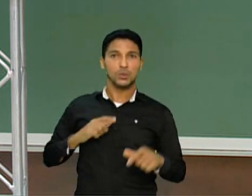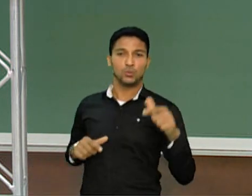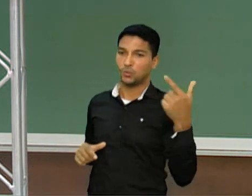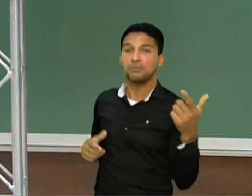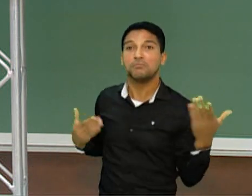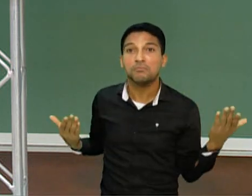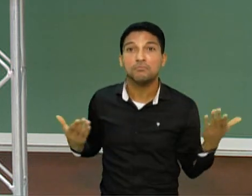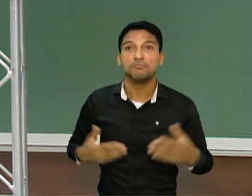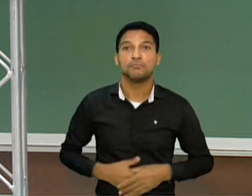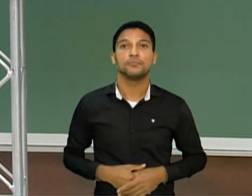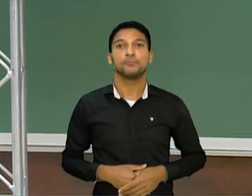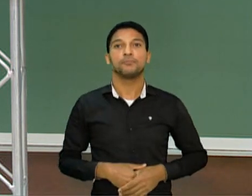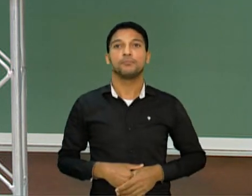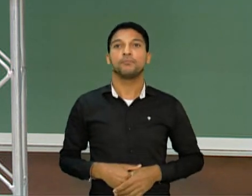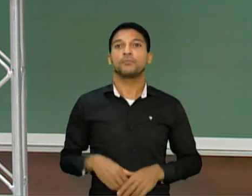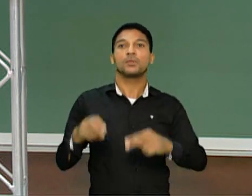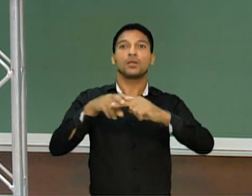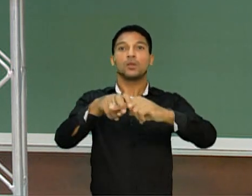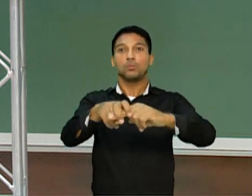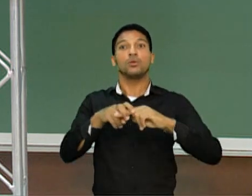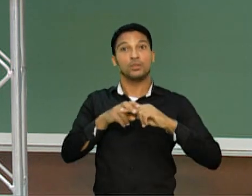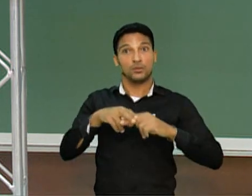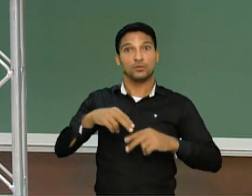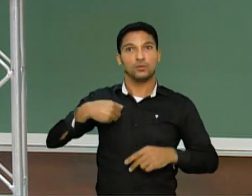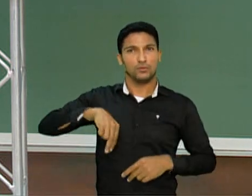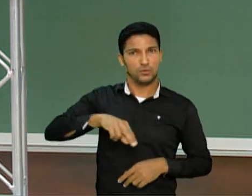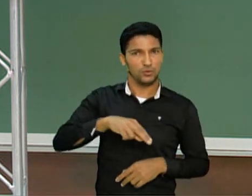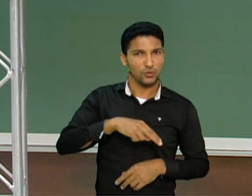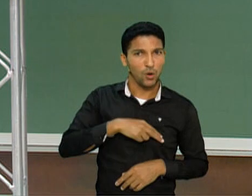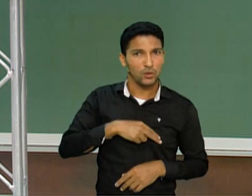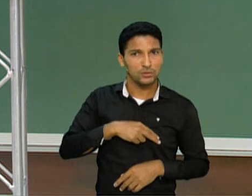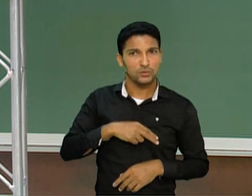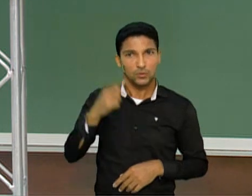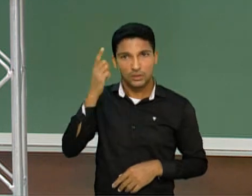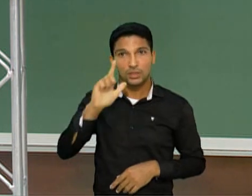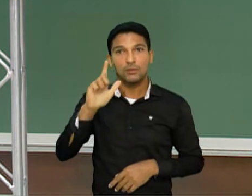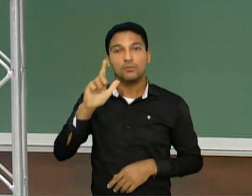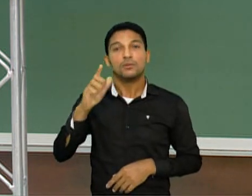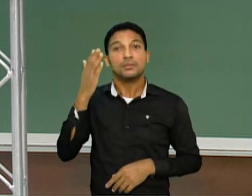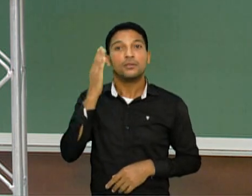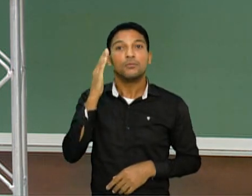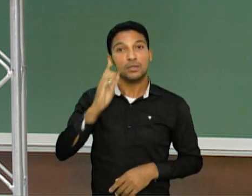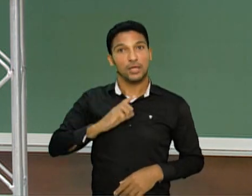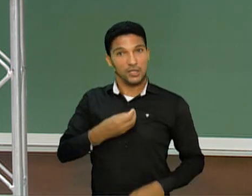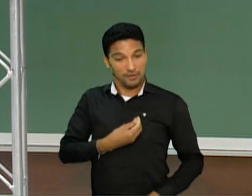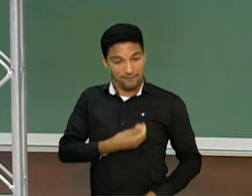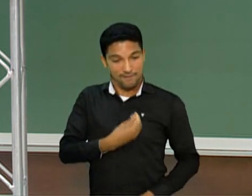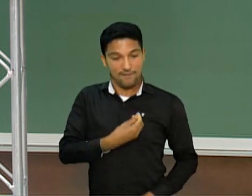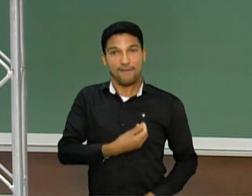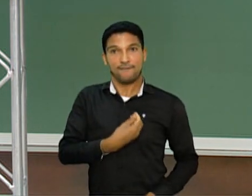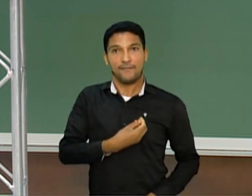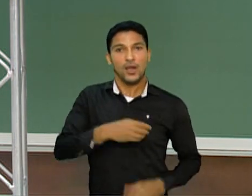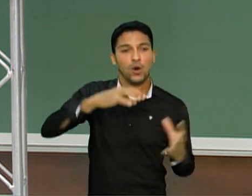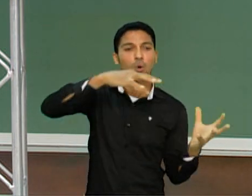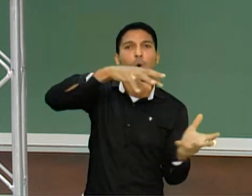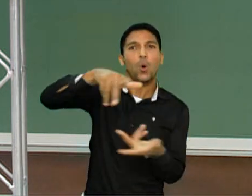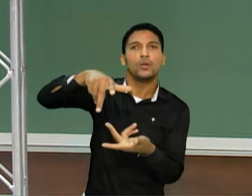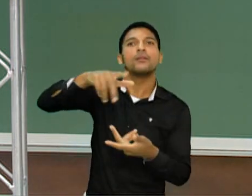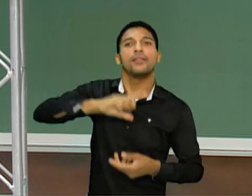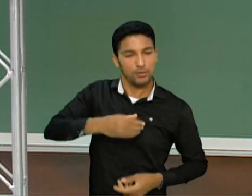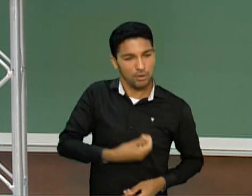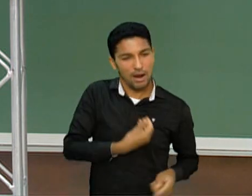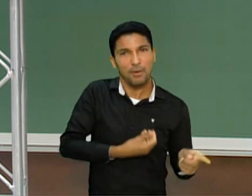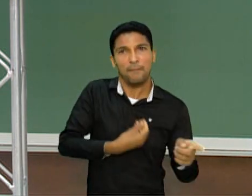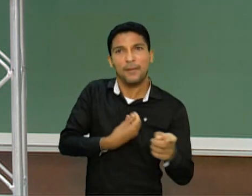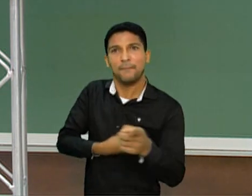nós constatamos? Constatamos a existência, a partir da dúvida de tudo. Então, agora eu preciso de todo o resto à minha volta. O mundo